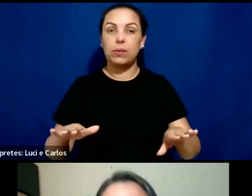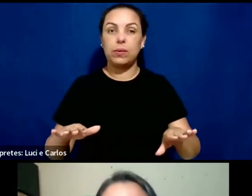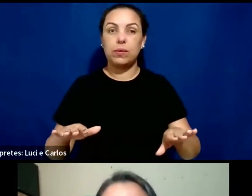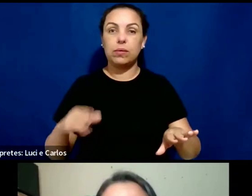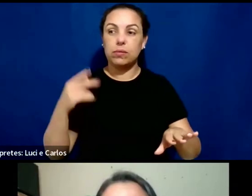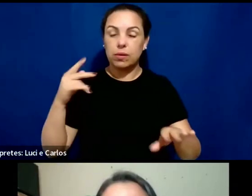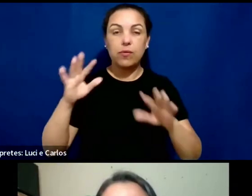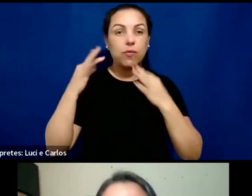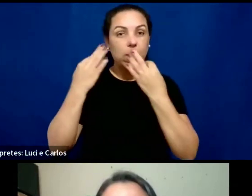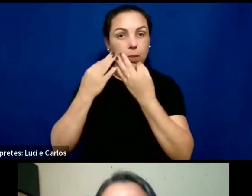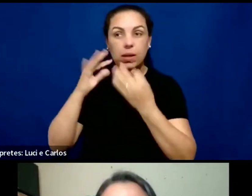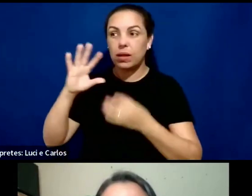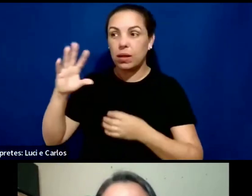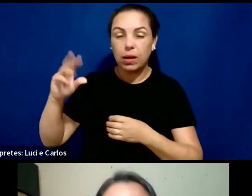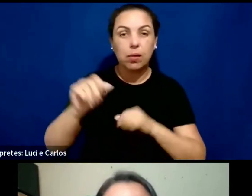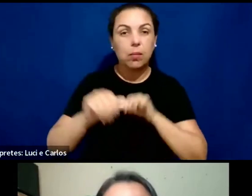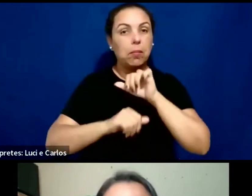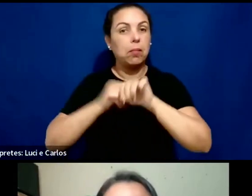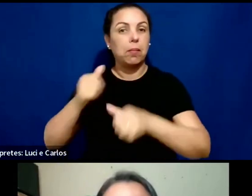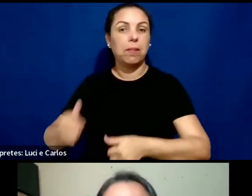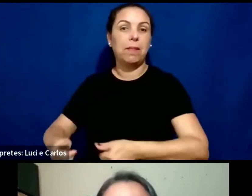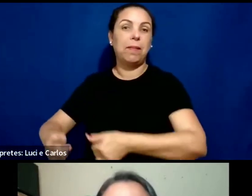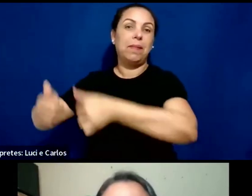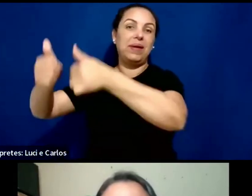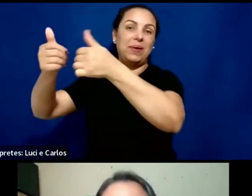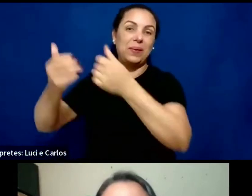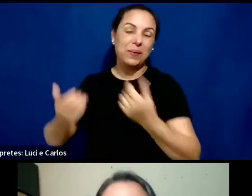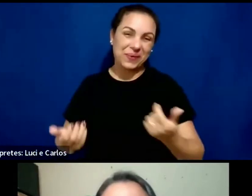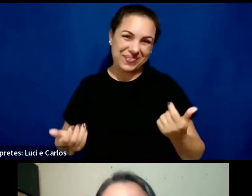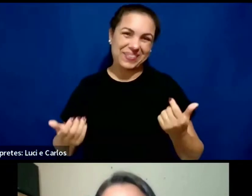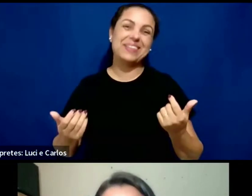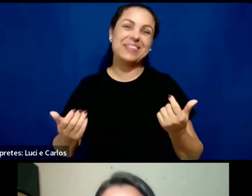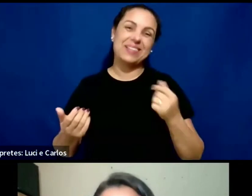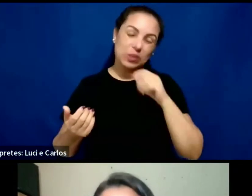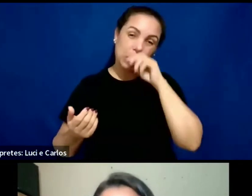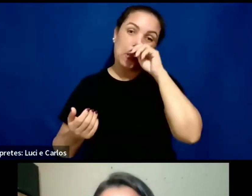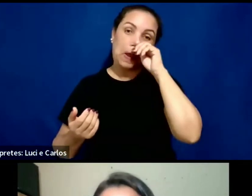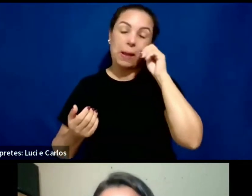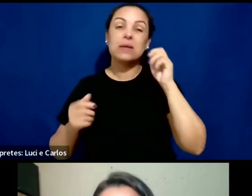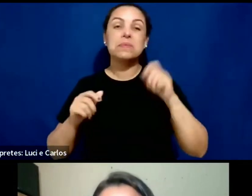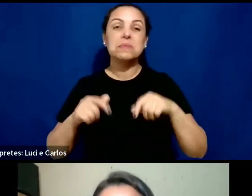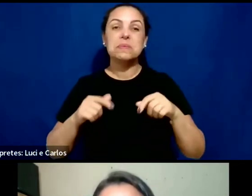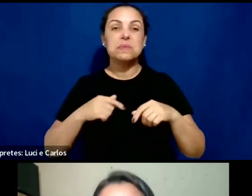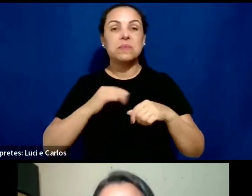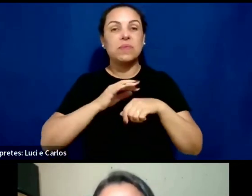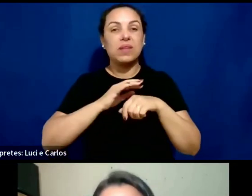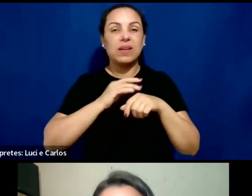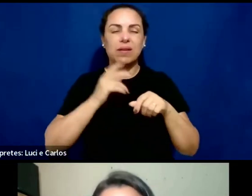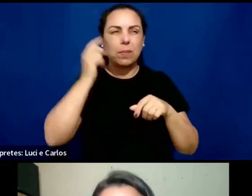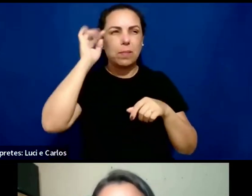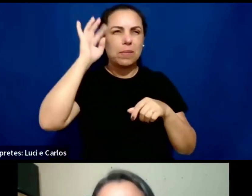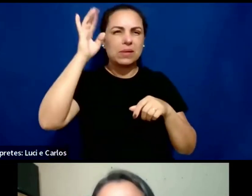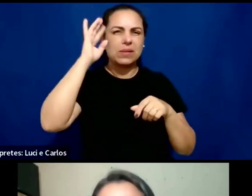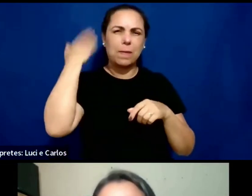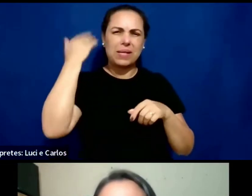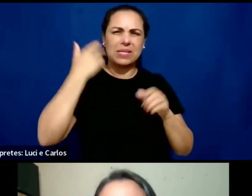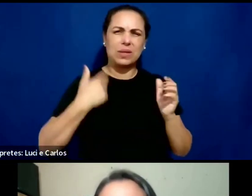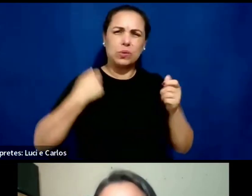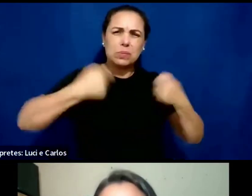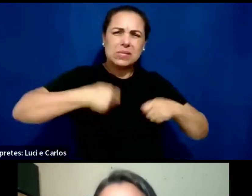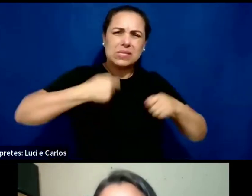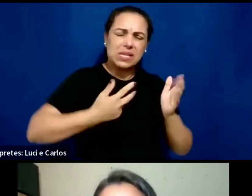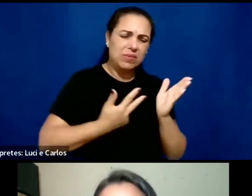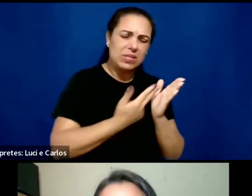né, na nossa família. E o fato de ter me livrado de uma cirurgia, né, de ter me livrado